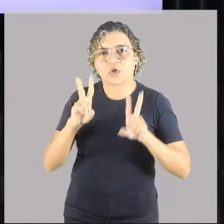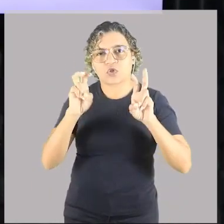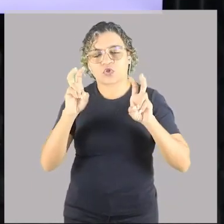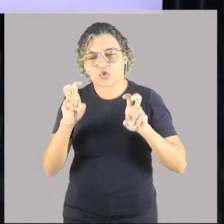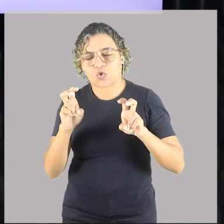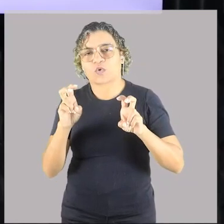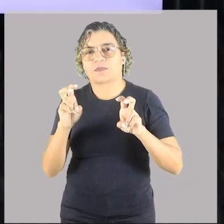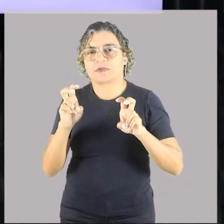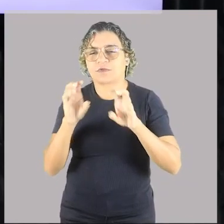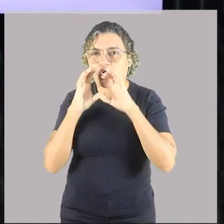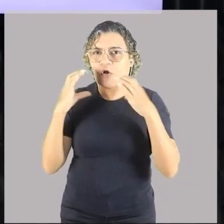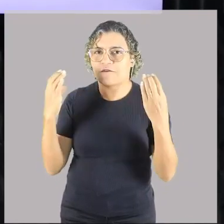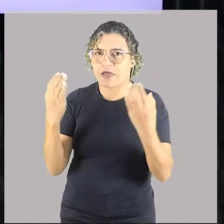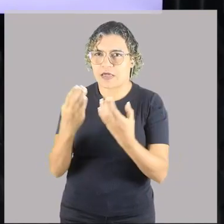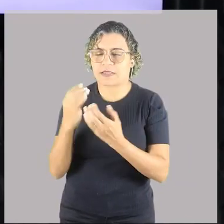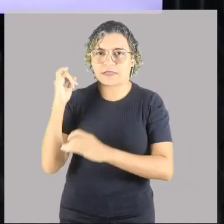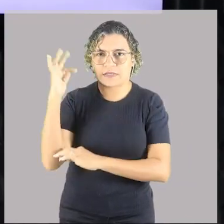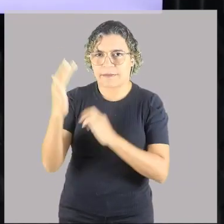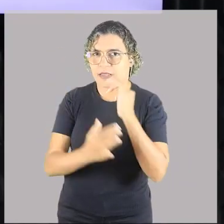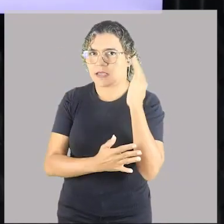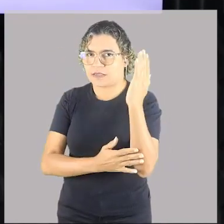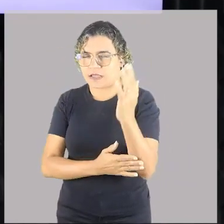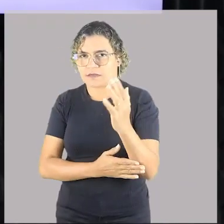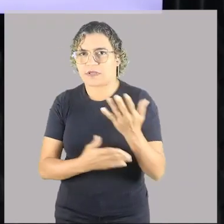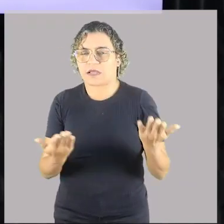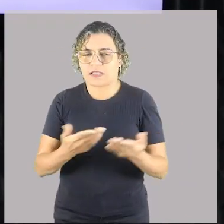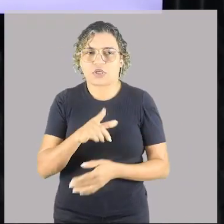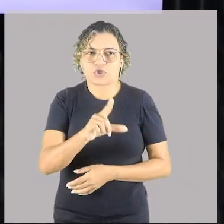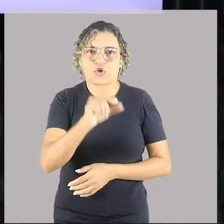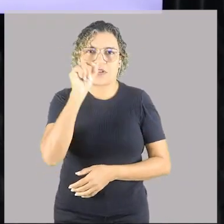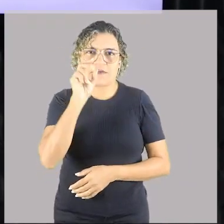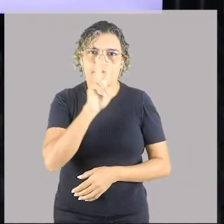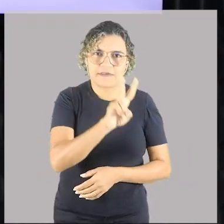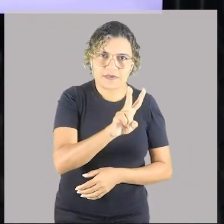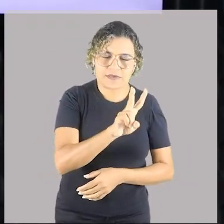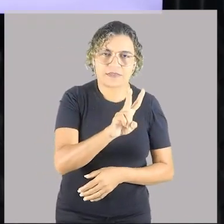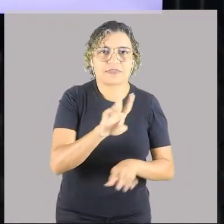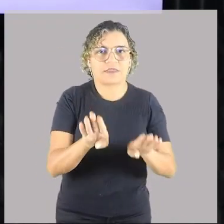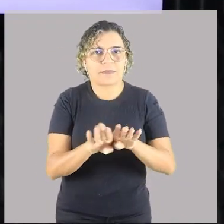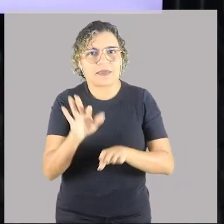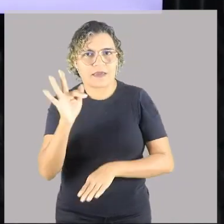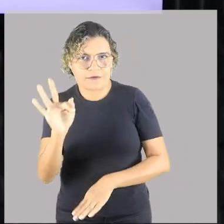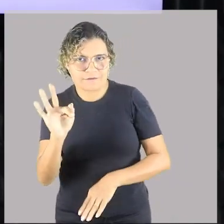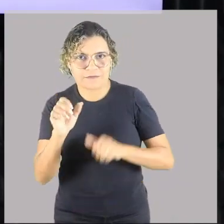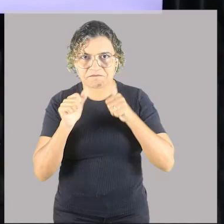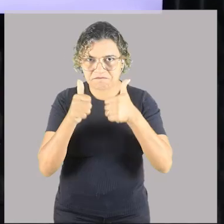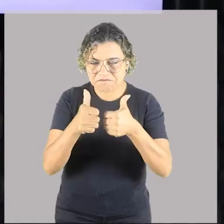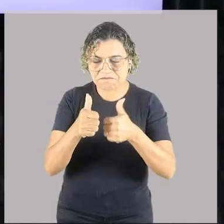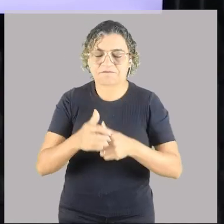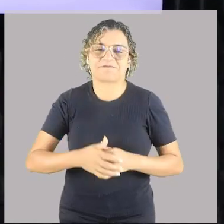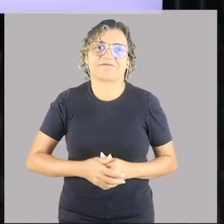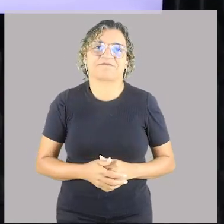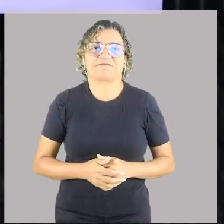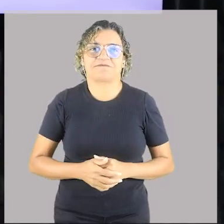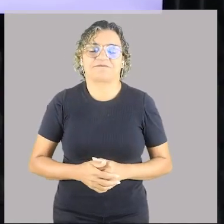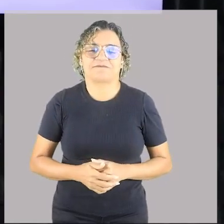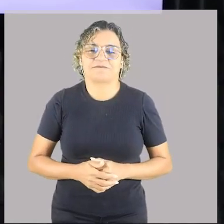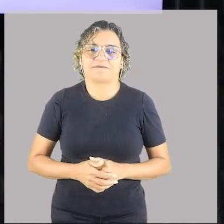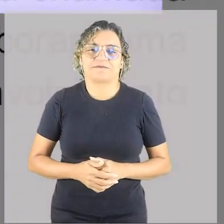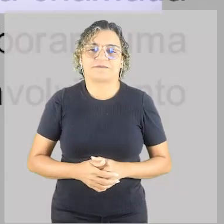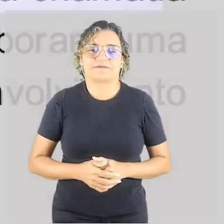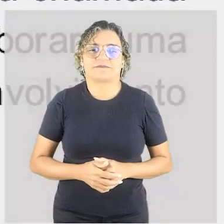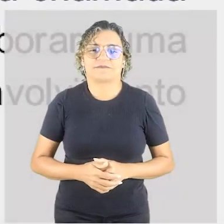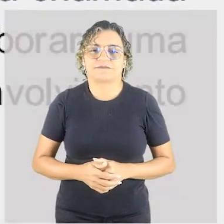principais conferências ambientais. A gente vai assinalar aqui, verdadeiro, V, F, falso. Show de bola?